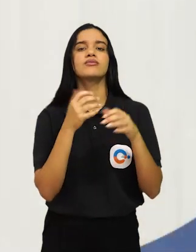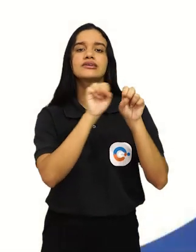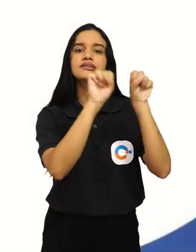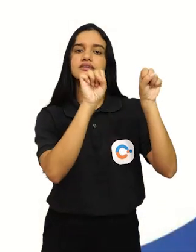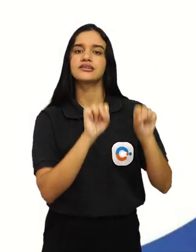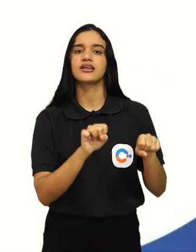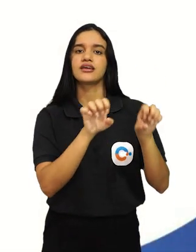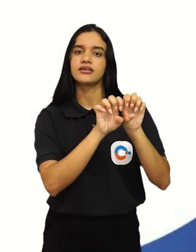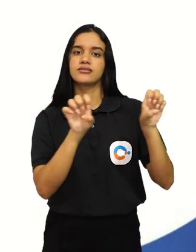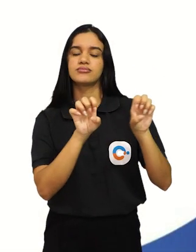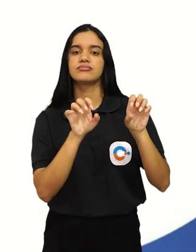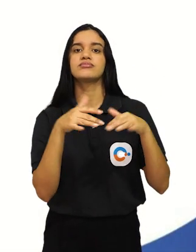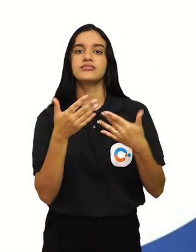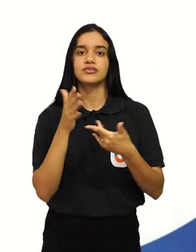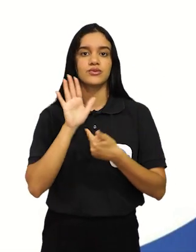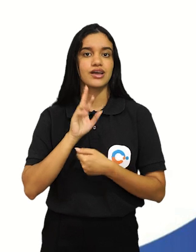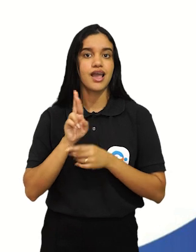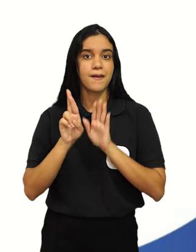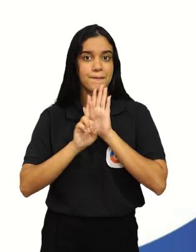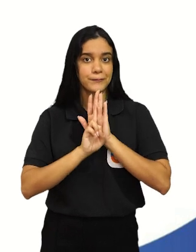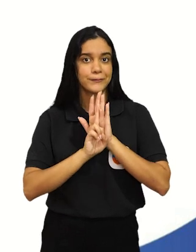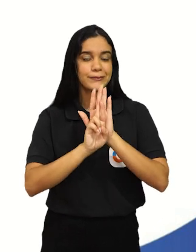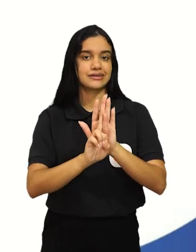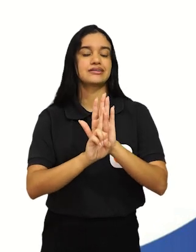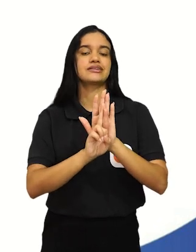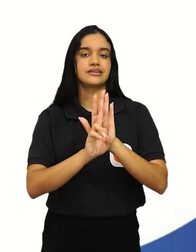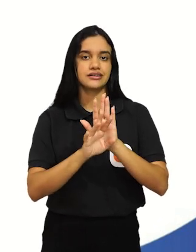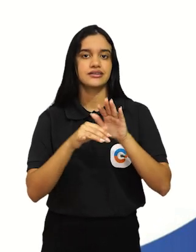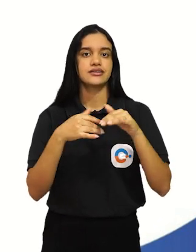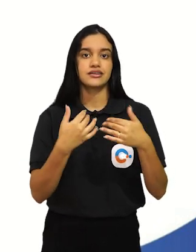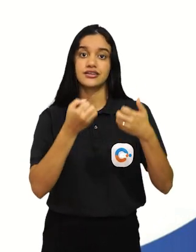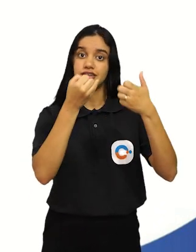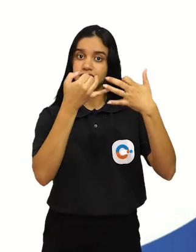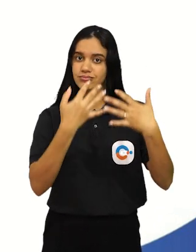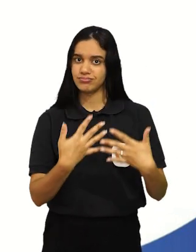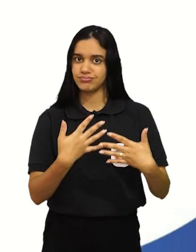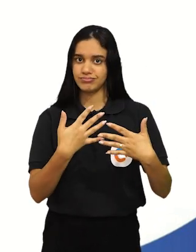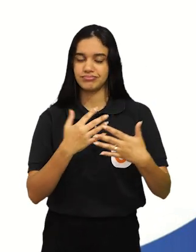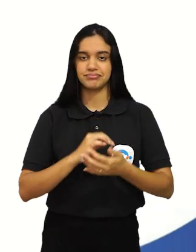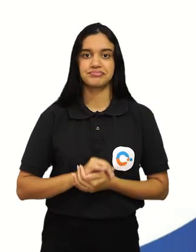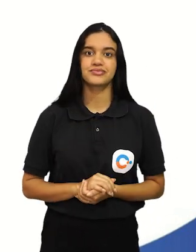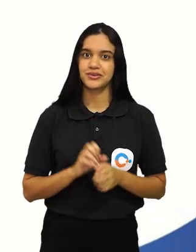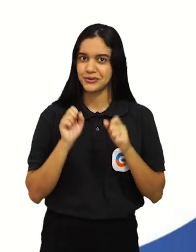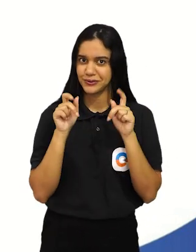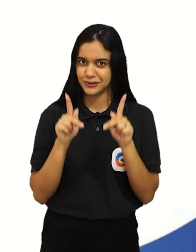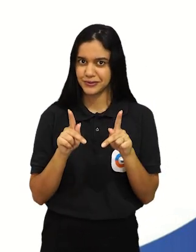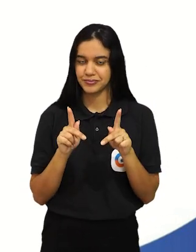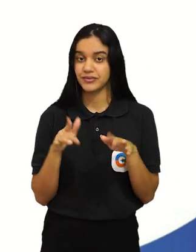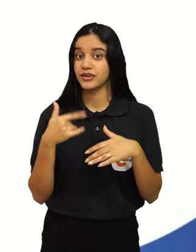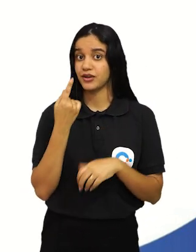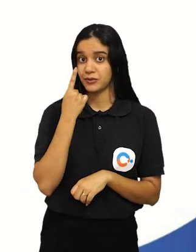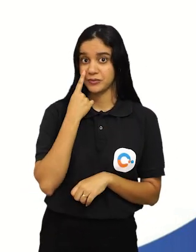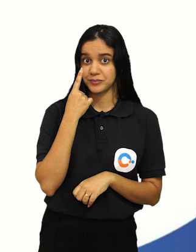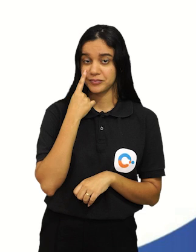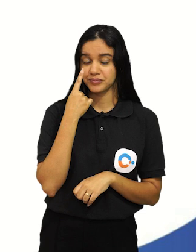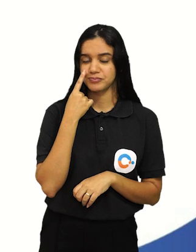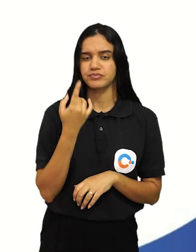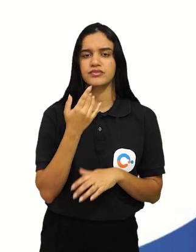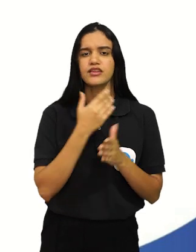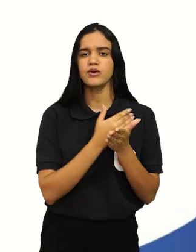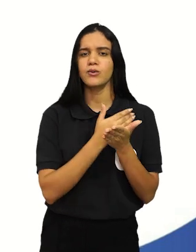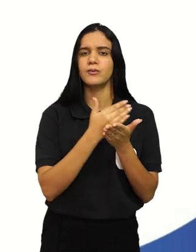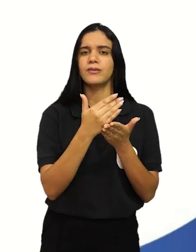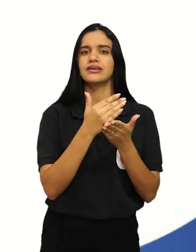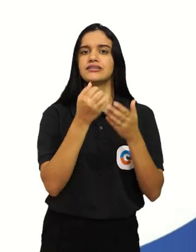o sistema de equação que representa a situação descrita acima beleza ó ele já